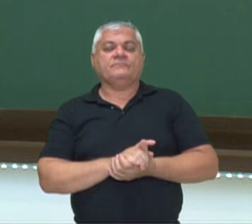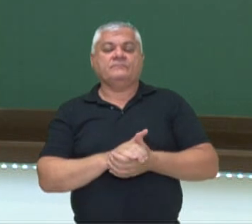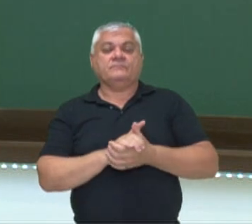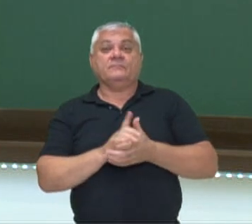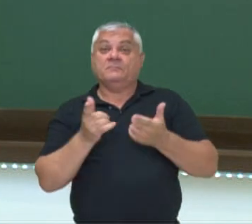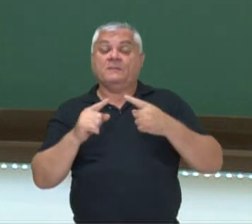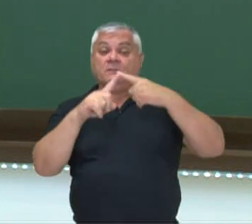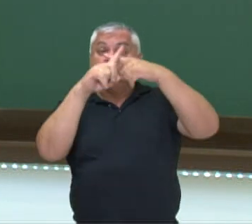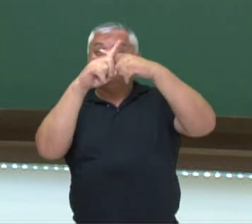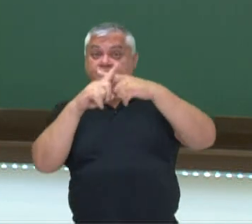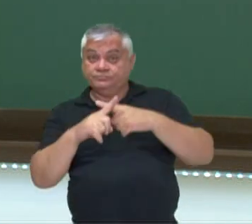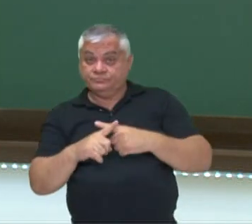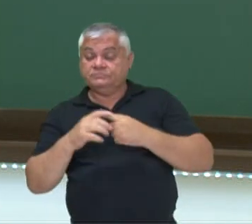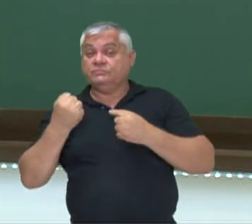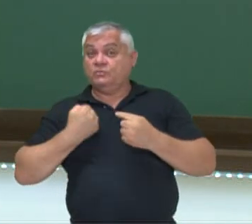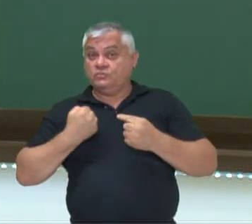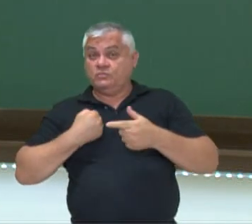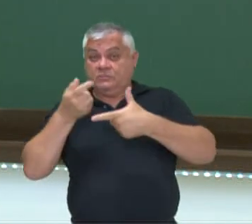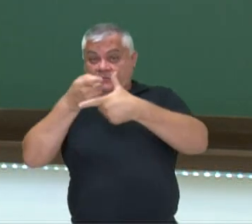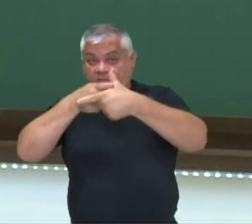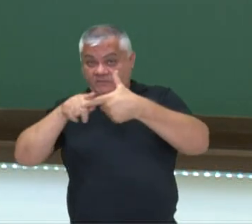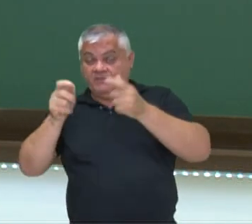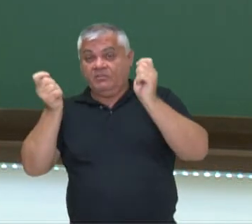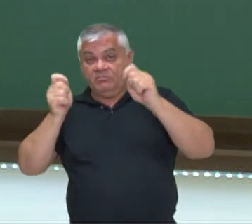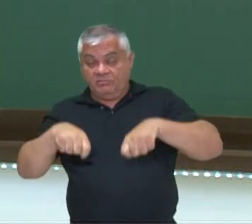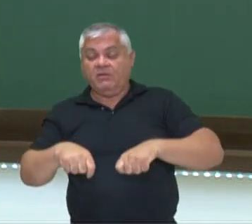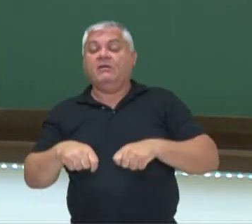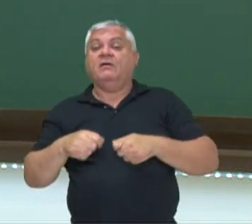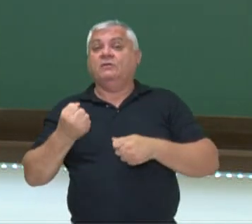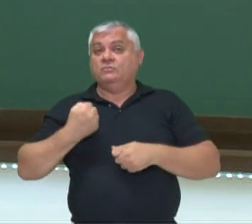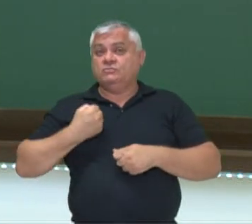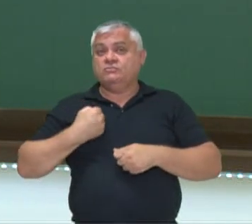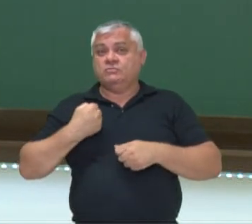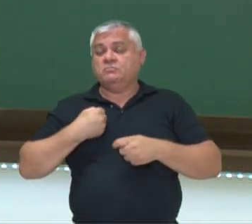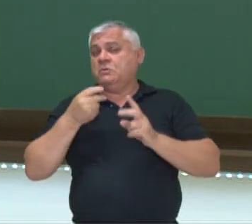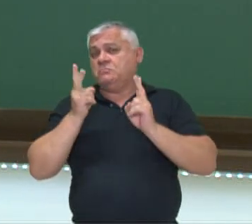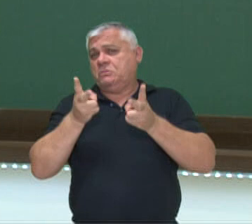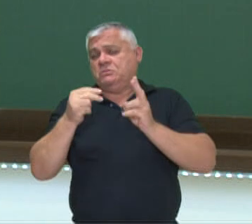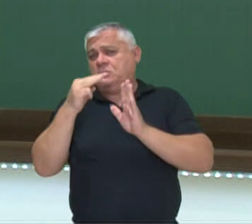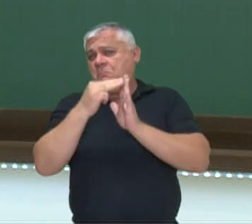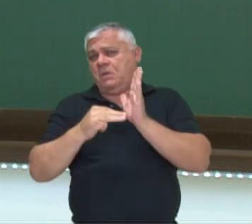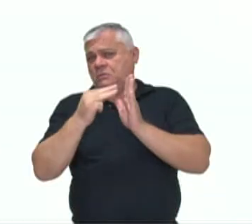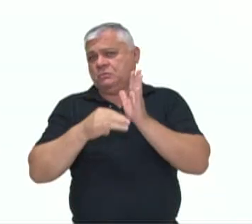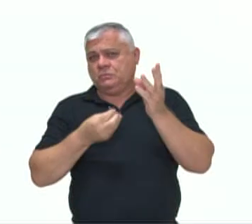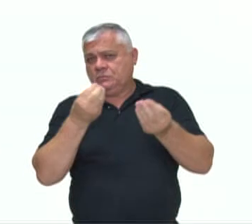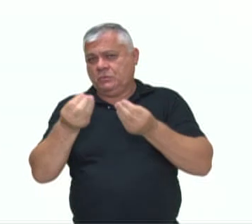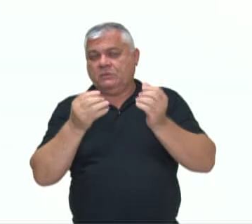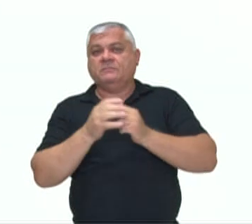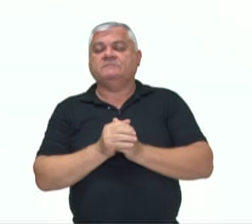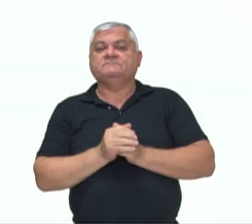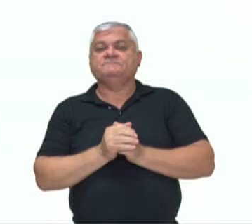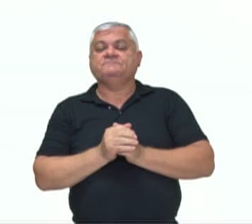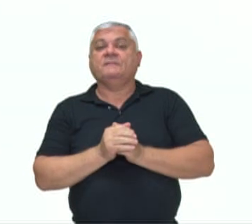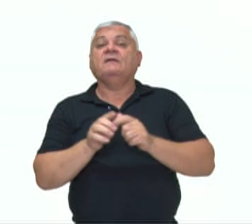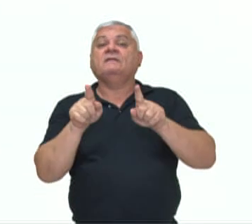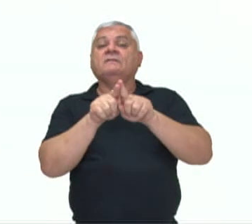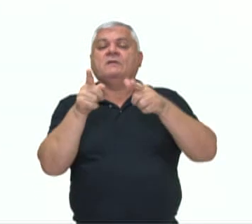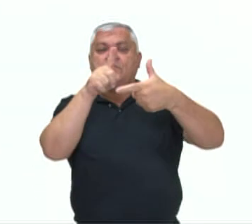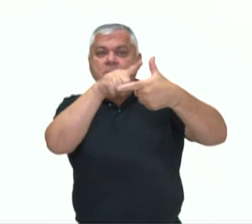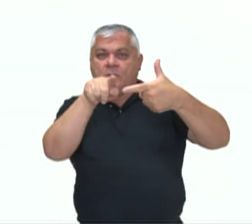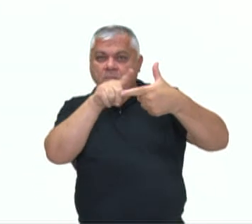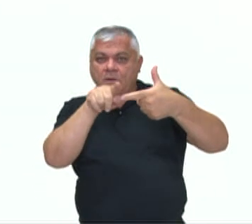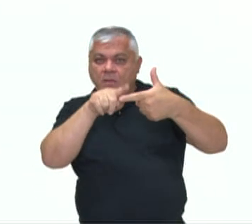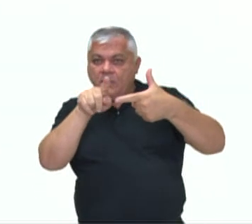operações de multiplicação com números racionais usando algoritmo. O algoritmo é o método que a gente vai utilizar. Resolver